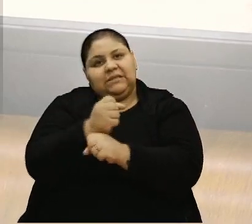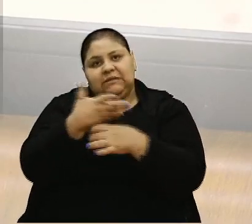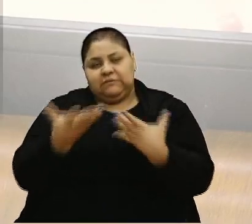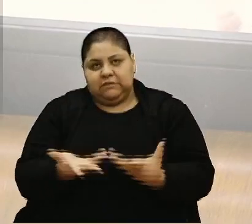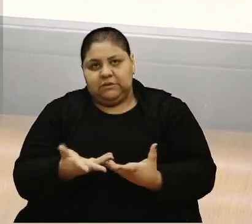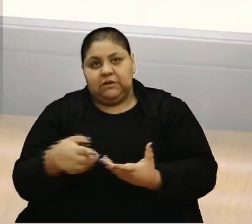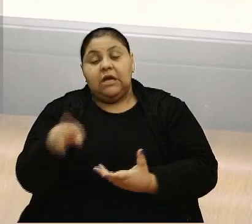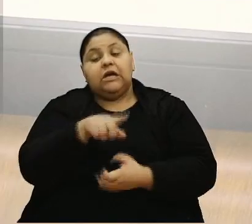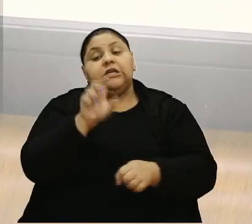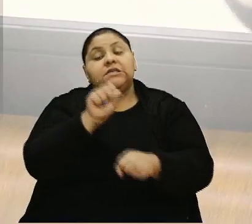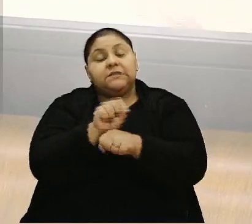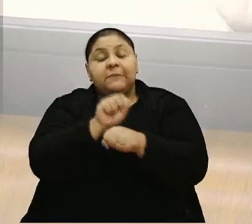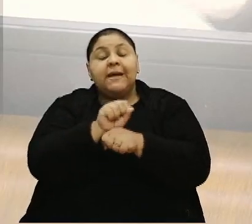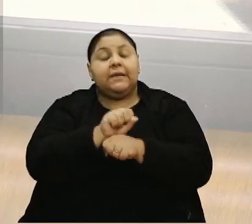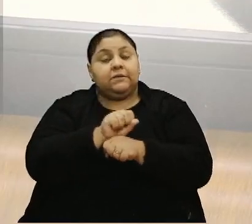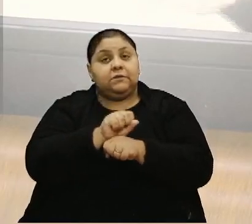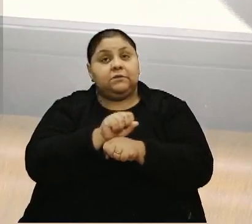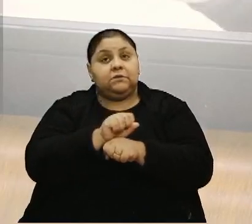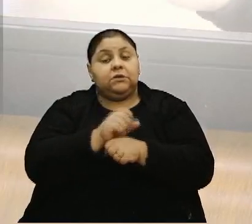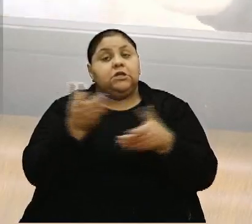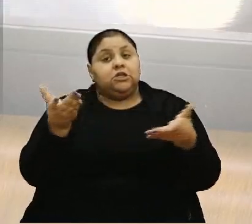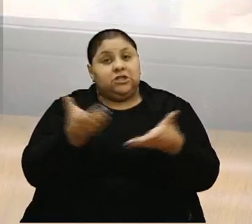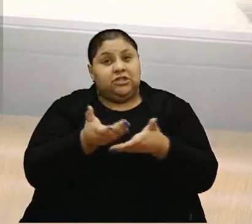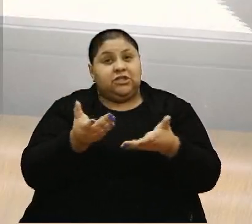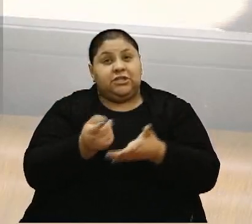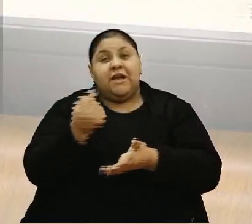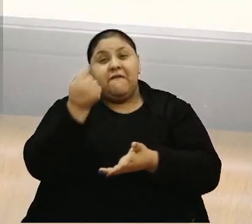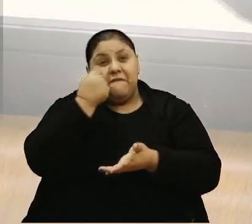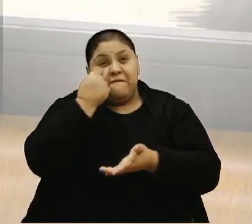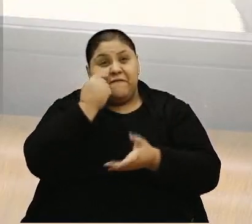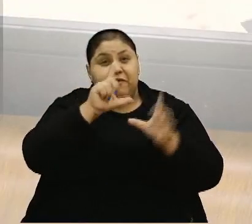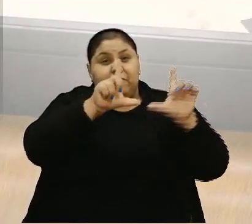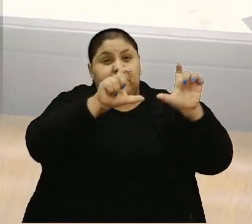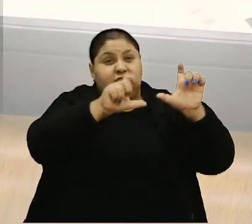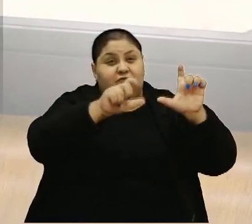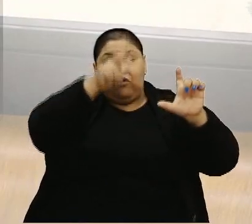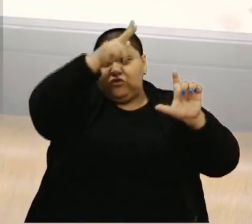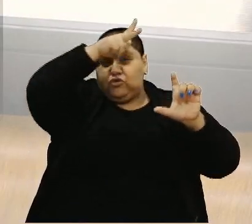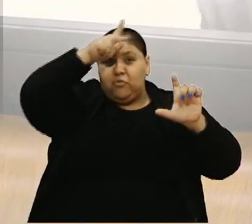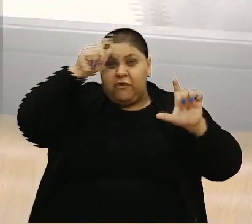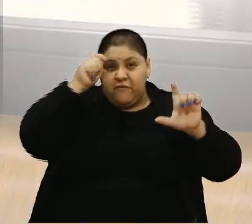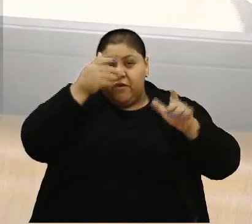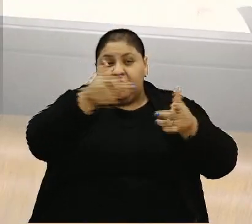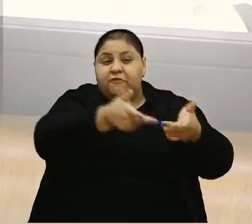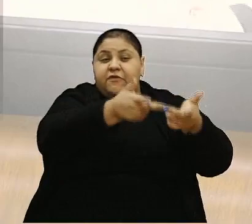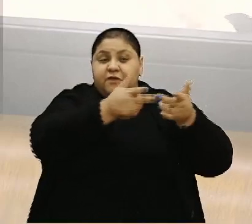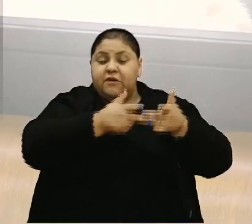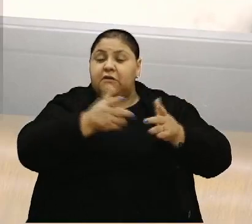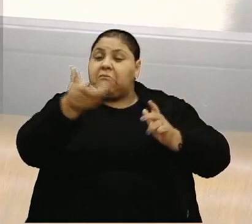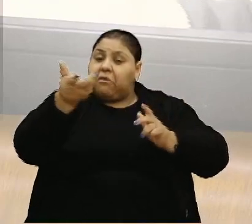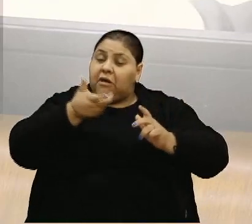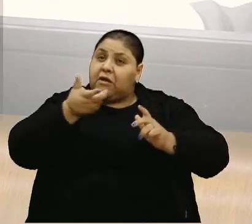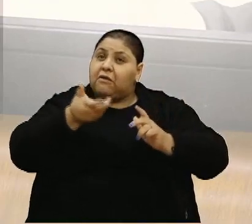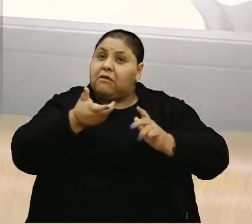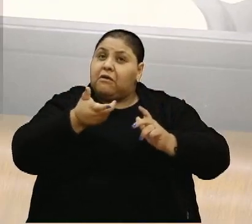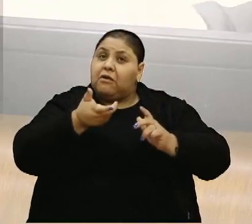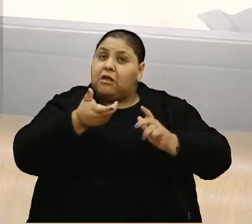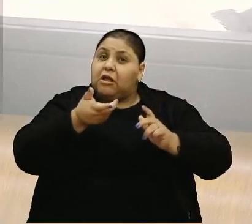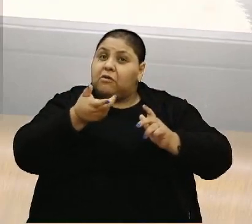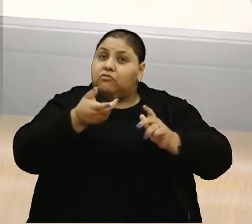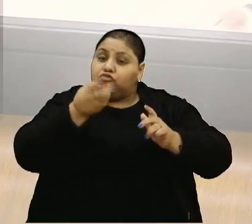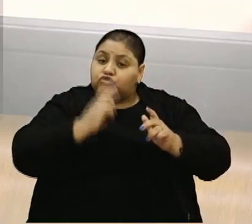a gente espera, porque eu já também vi por umas fotos que o prefeito esteve lá visitando, nós queremos uma